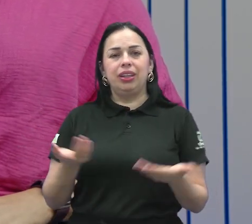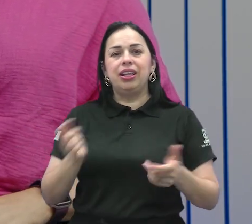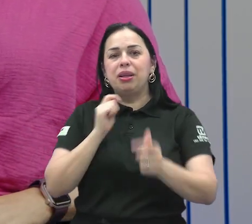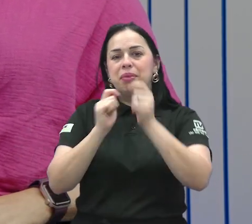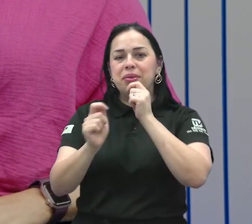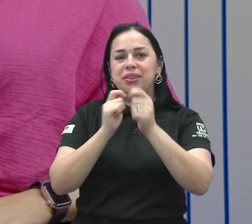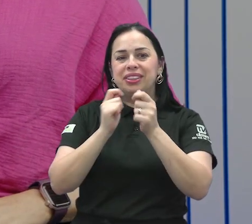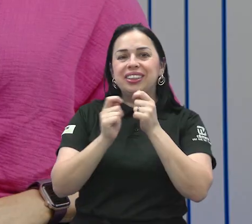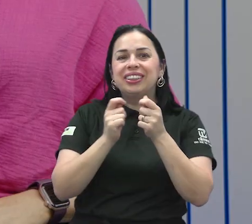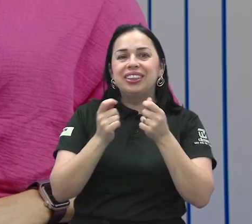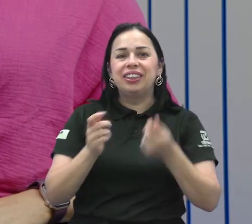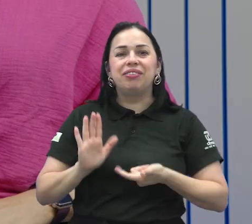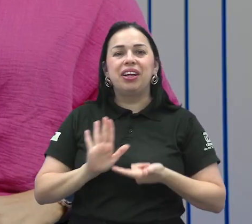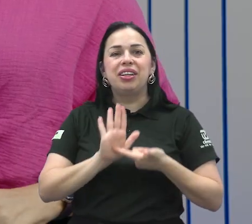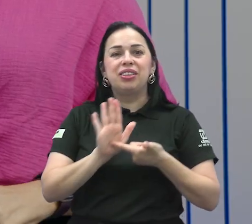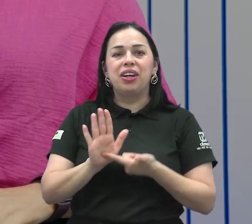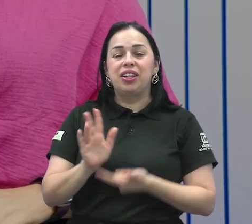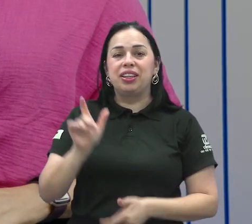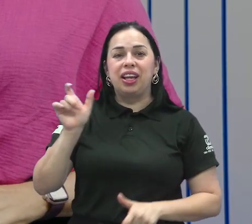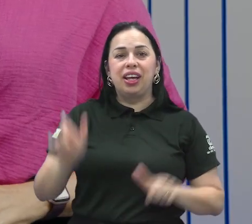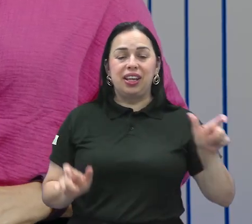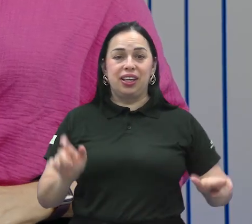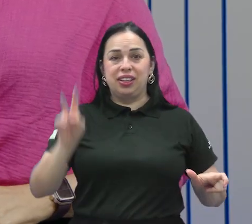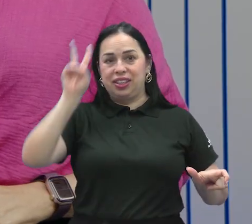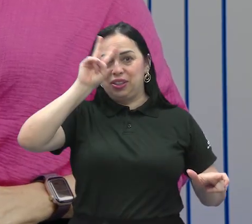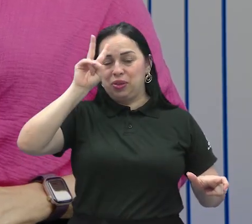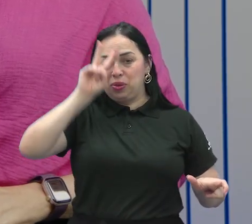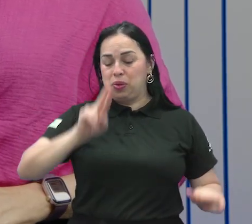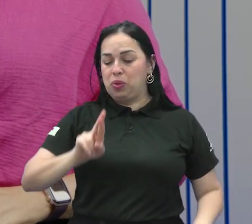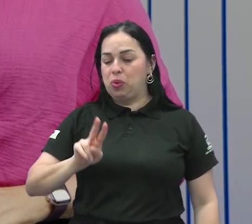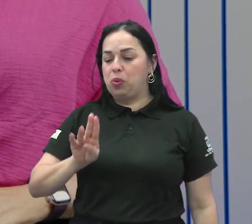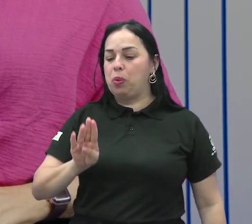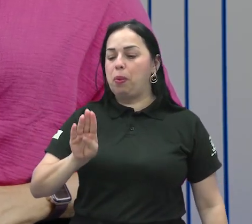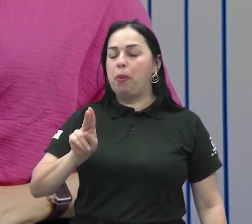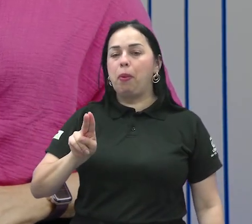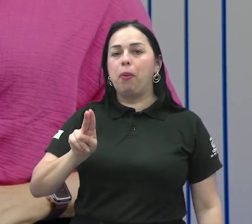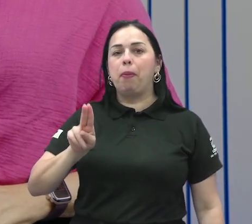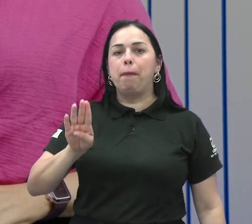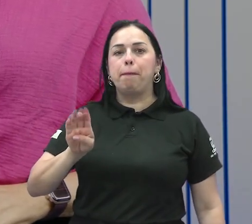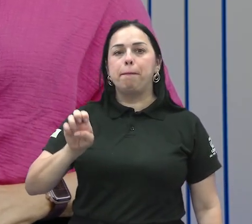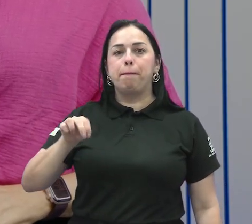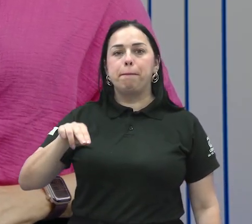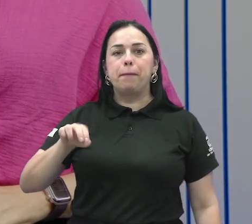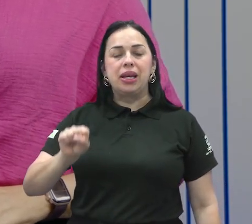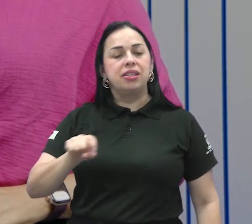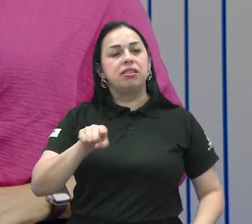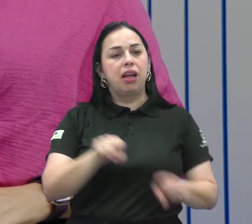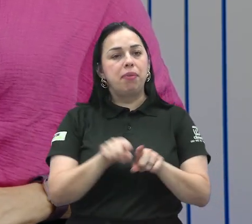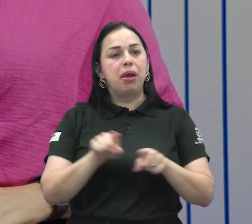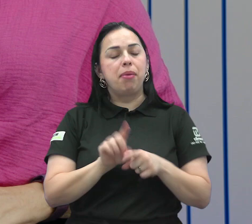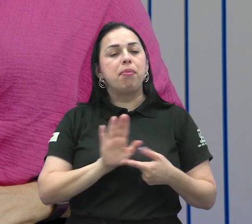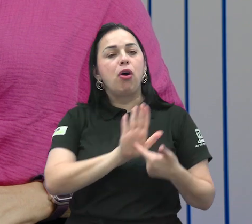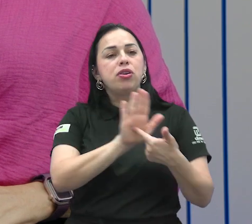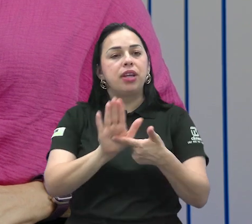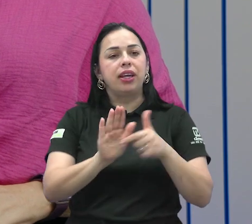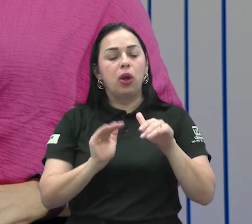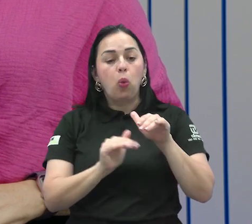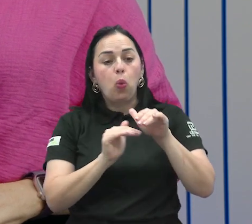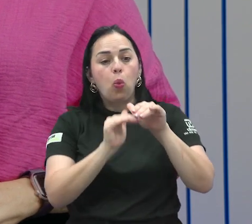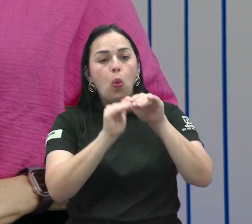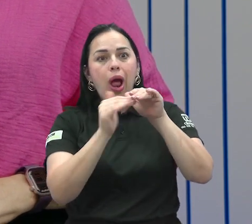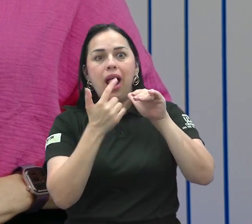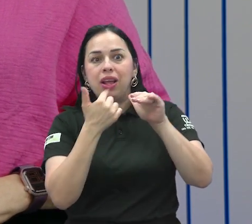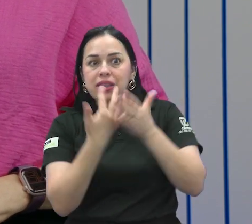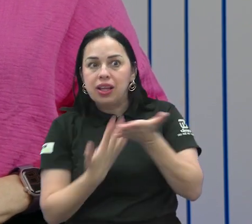esse ato, nossa reportagem de hoje vai contar a história do Rubens e também mostrar a importância de manter